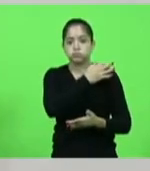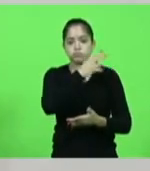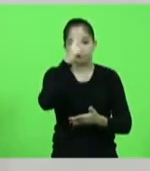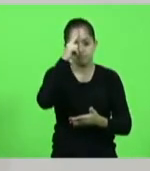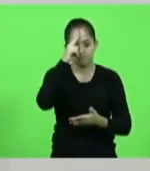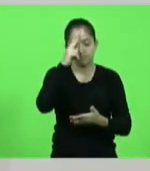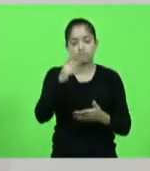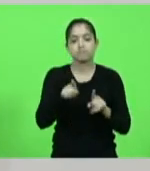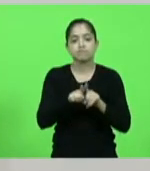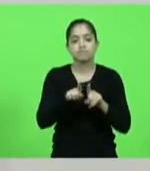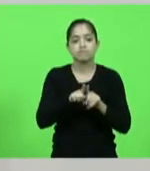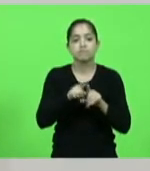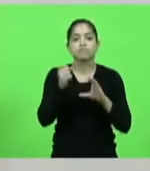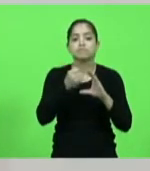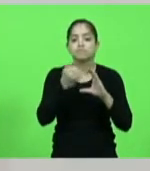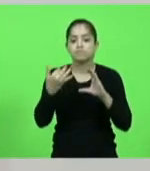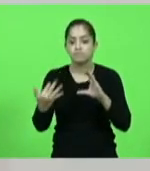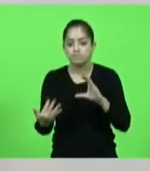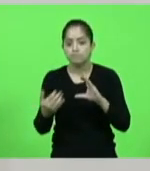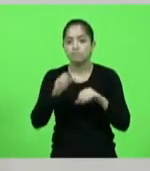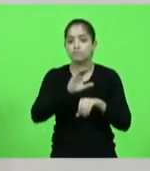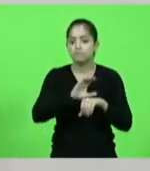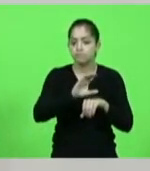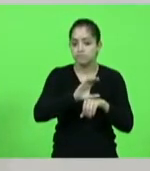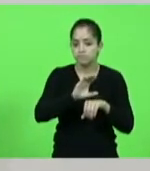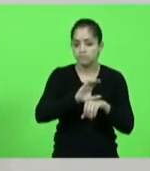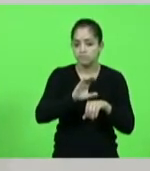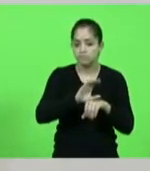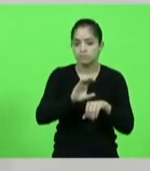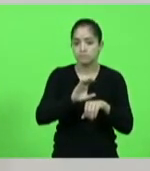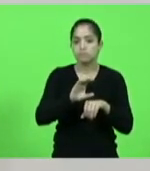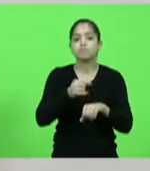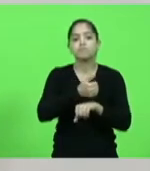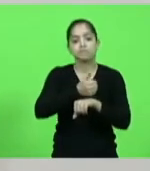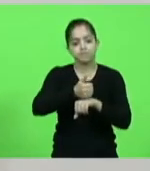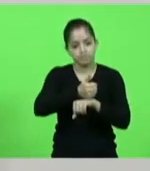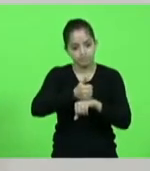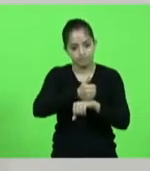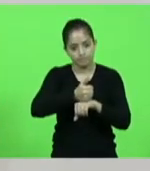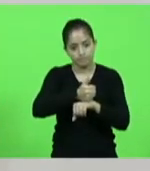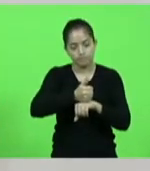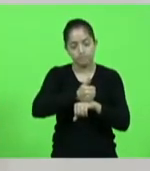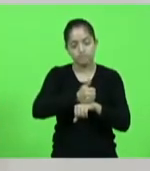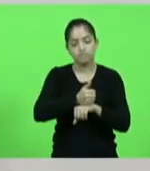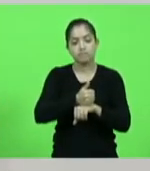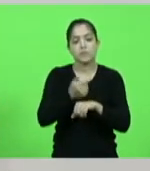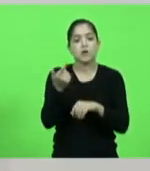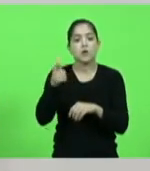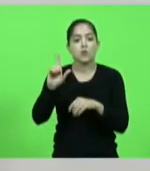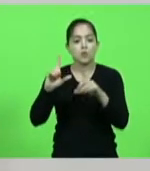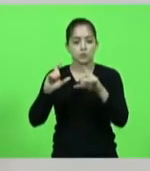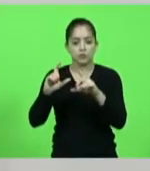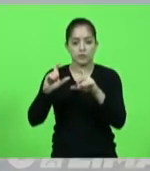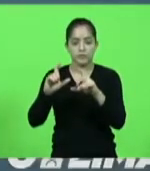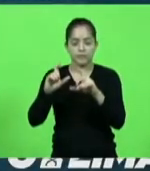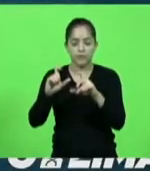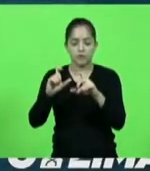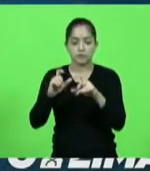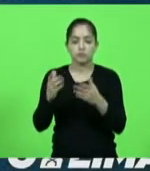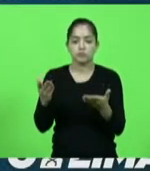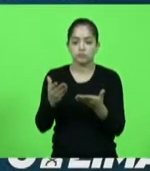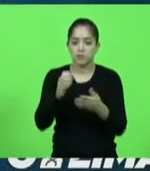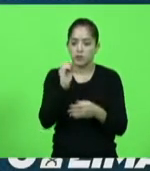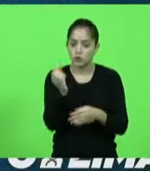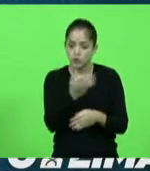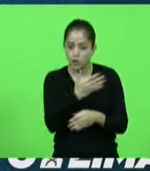característica principal, o ensino profissionalizante naquela região ali. Próxima foto, por gentileza. Essa é a foto atual do moinho ali. Aquele